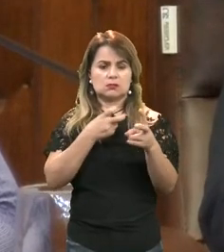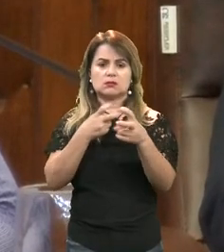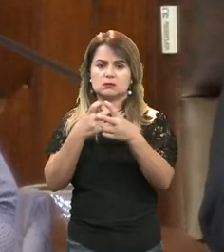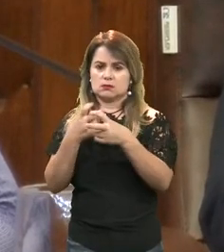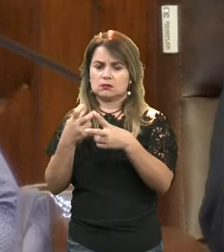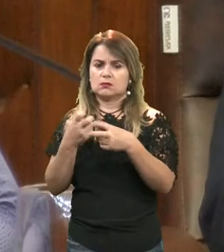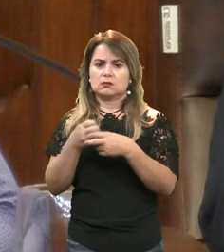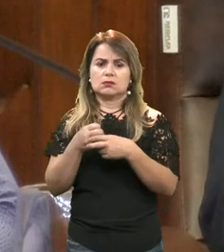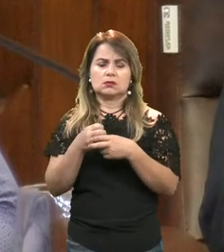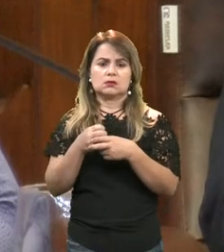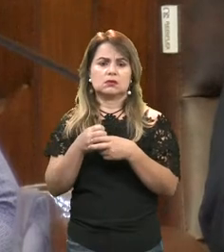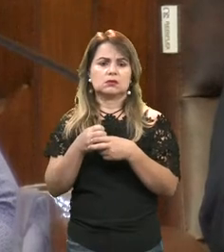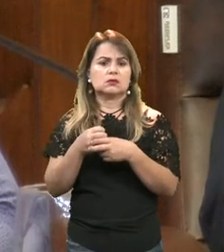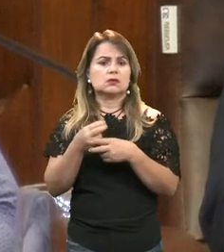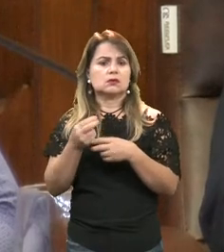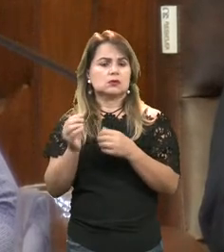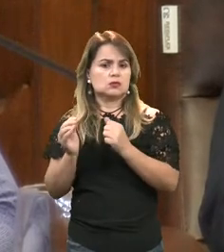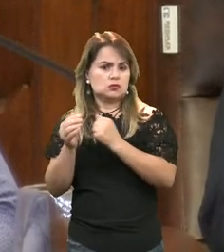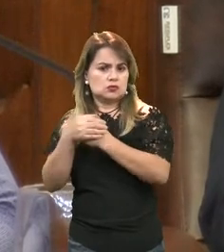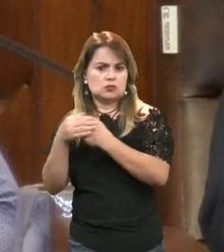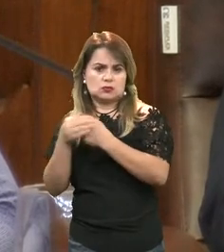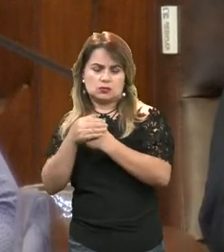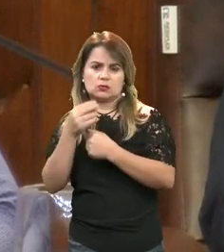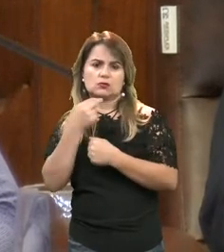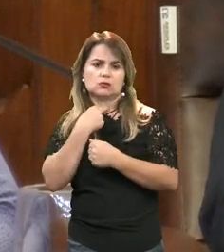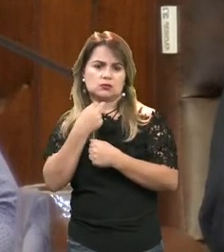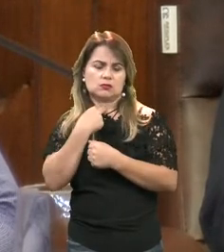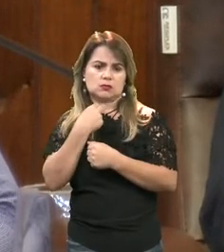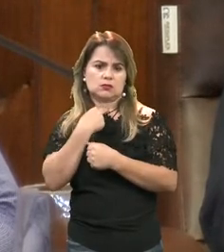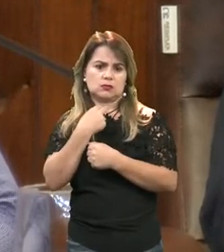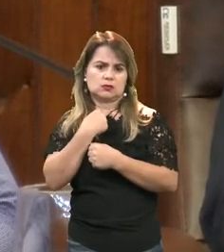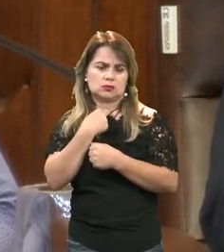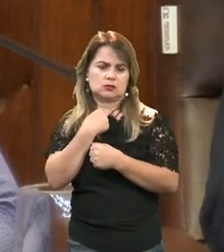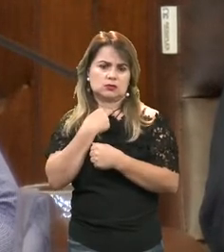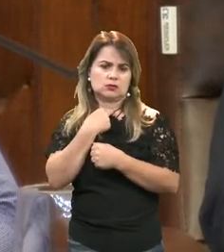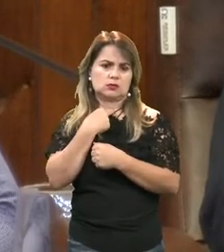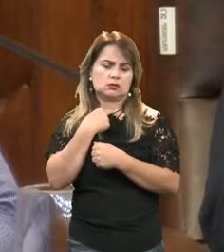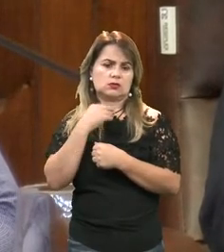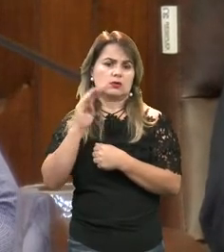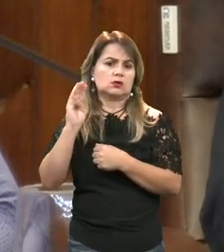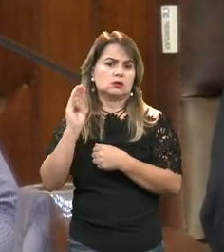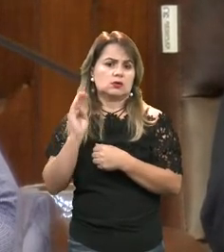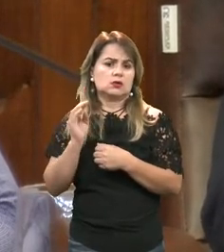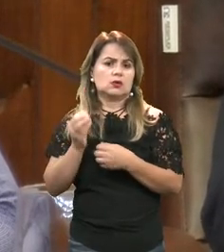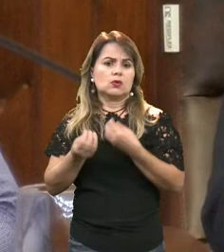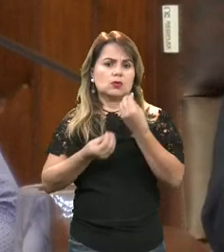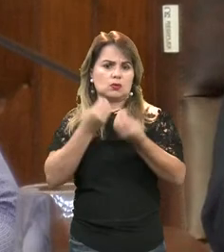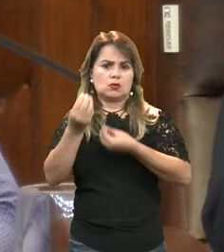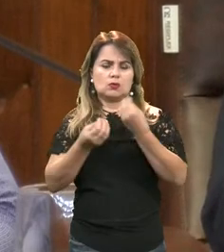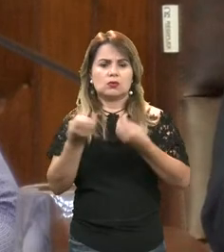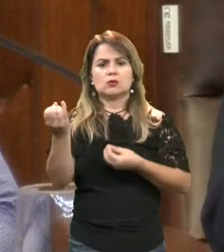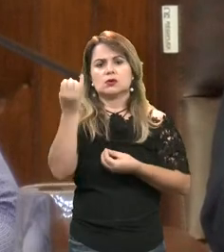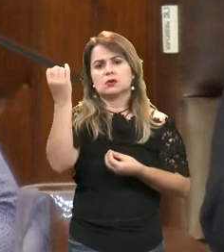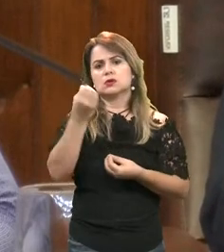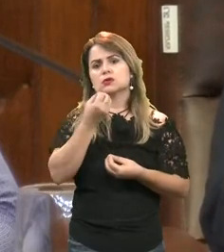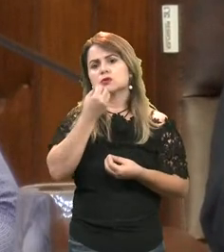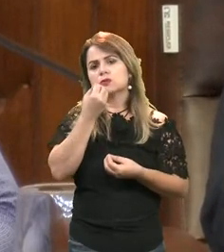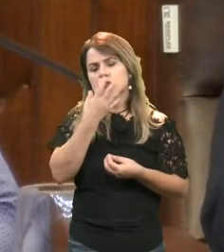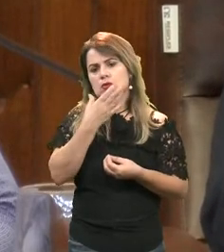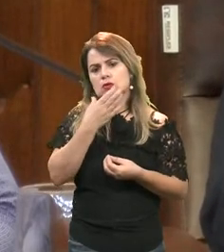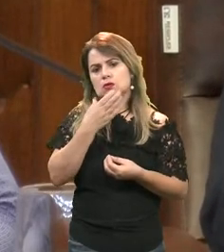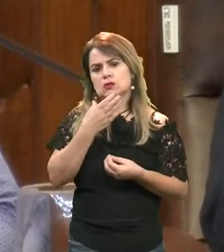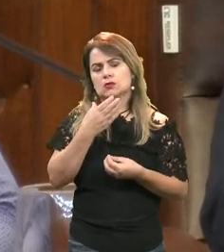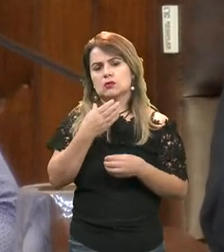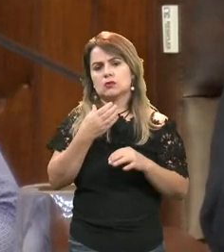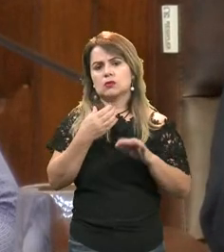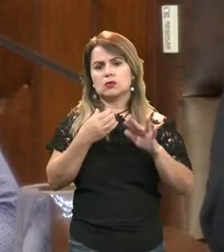ao ponto de escondermos embaixo do tapete da falsa moral os benefícios relevantes e